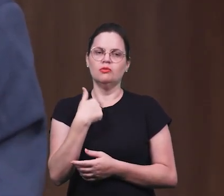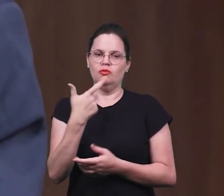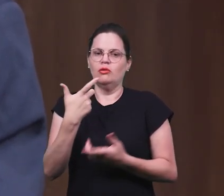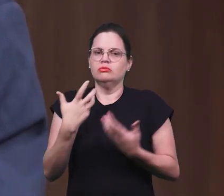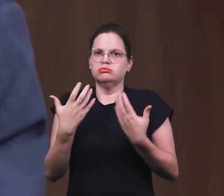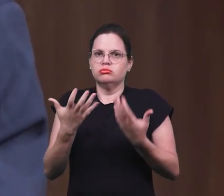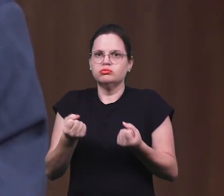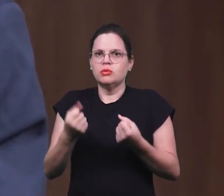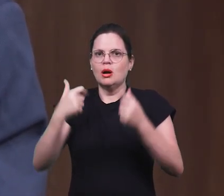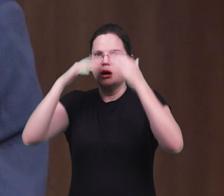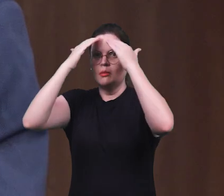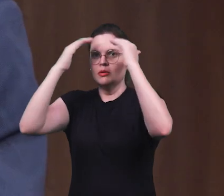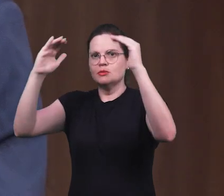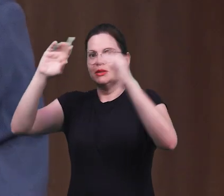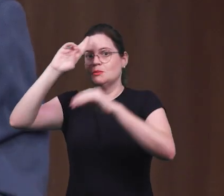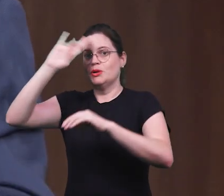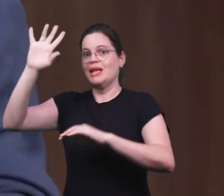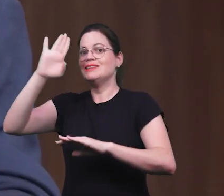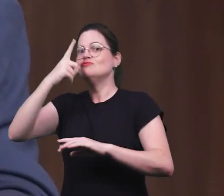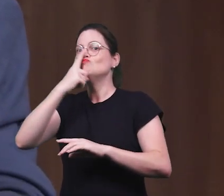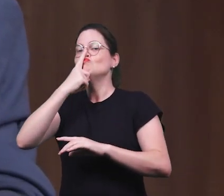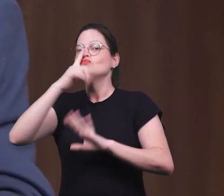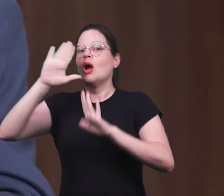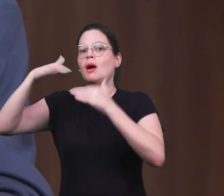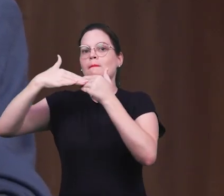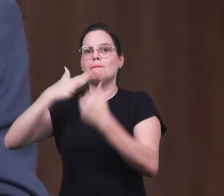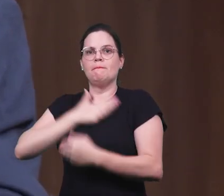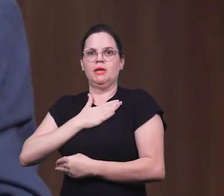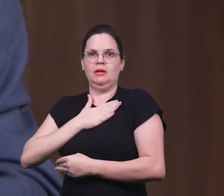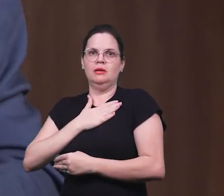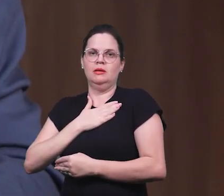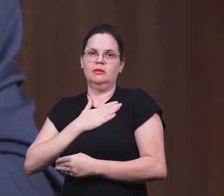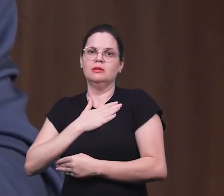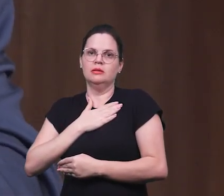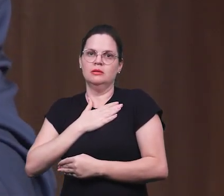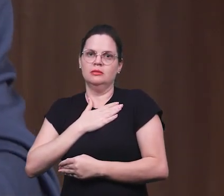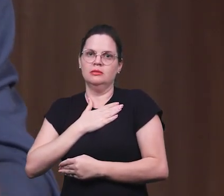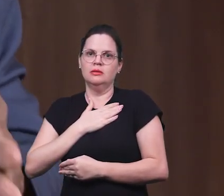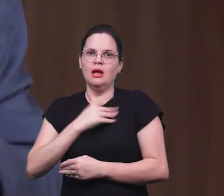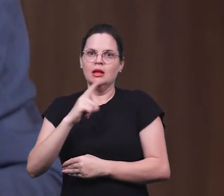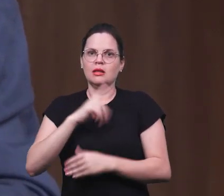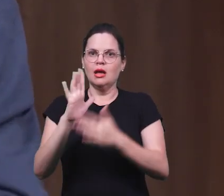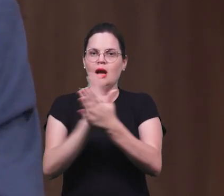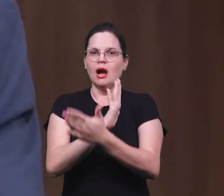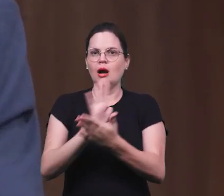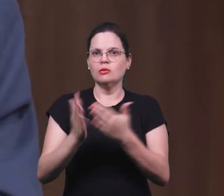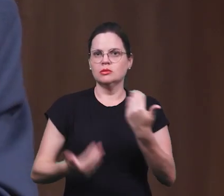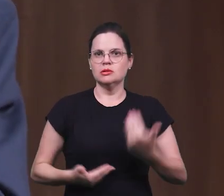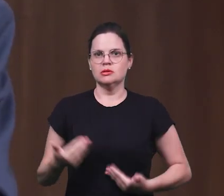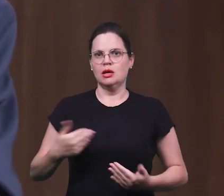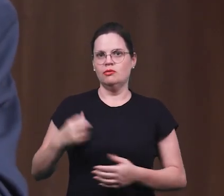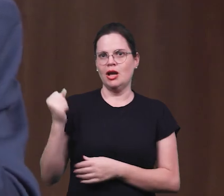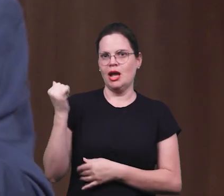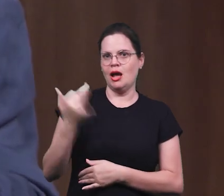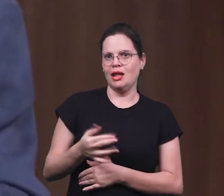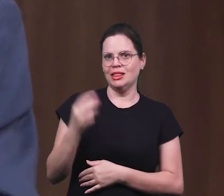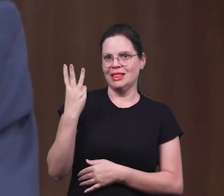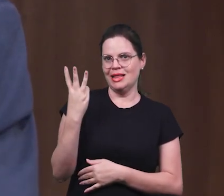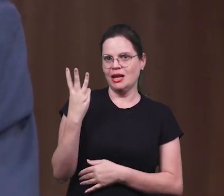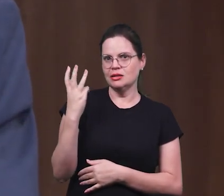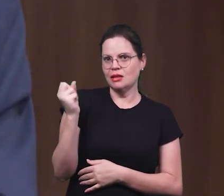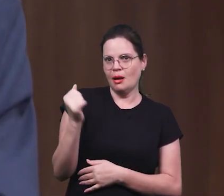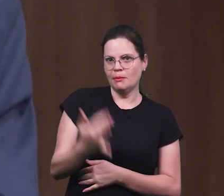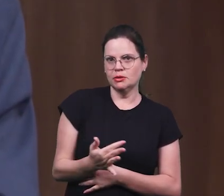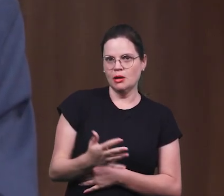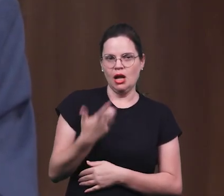Senhor me cobrou para fazer isso aqui. Eu estou cumprindo esse propósito. Tem irmãos que oram 3 horas da manhã, aí quer impor que os outros orem também,